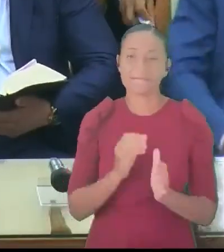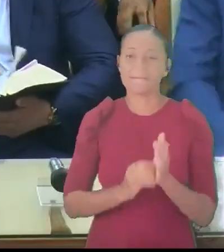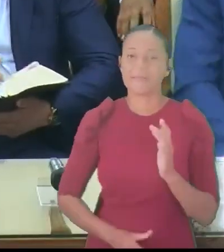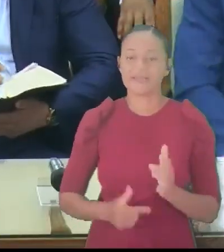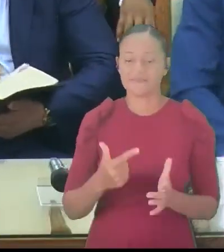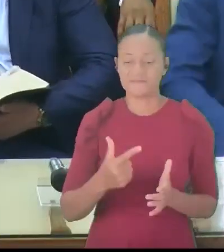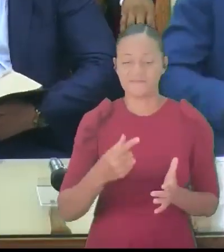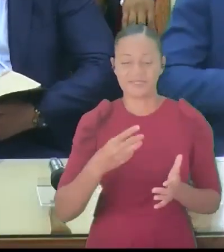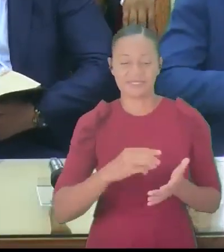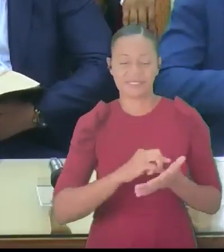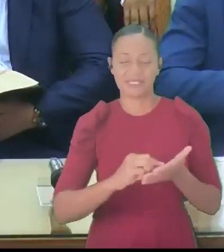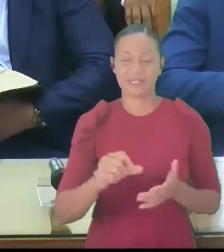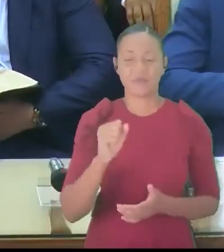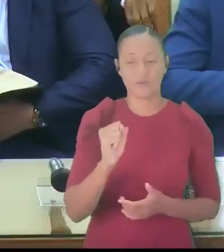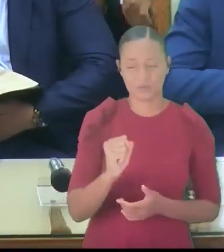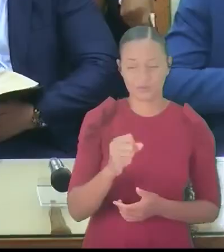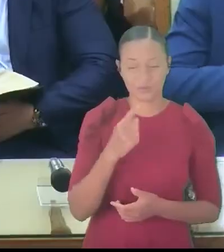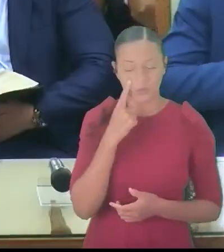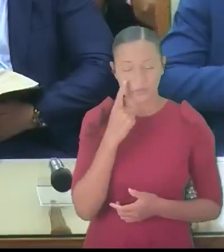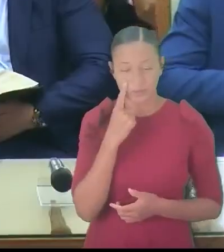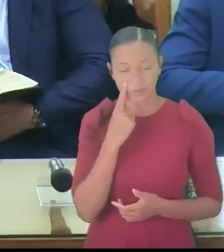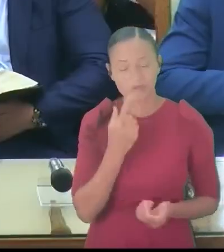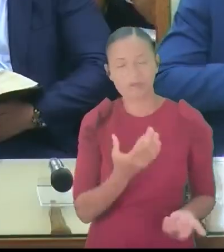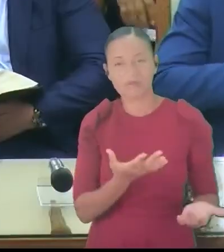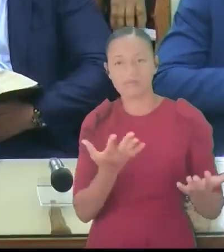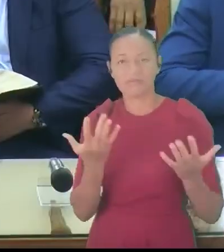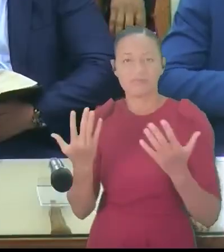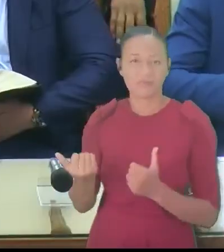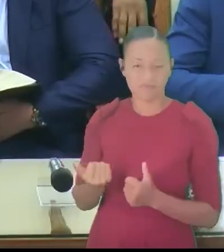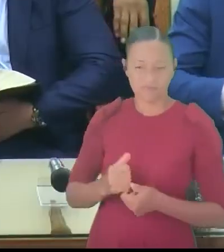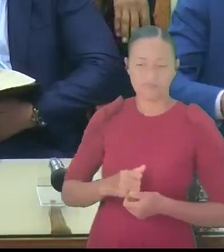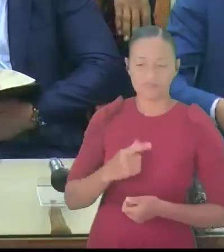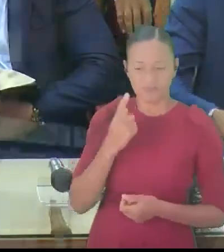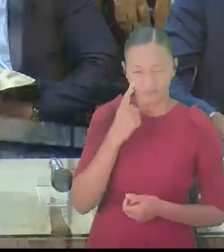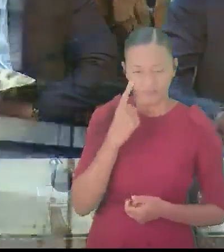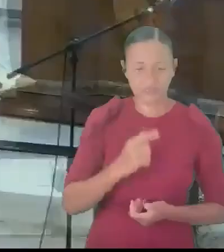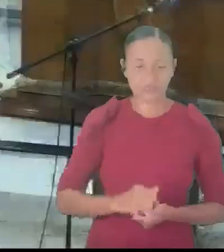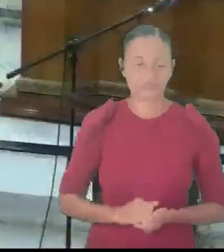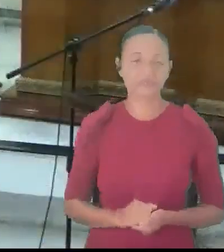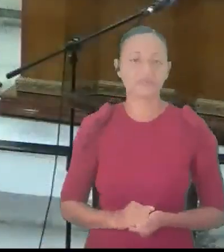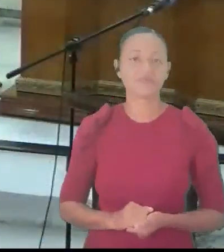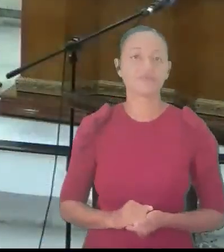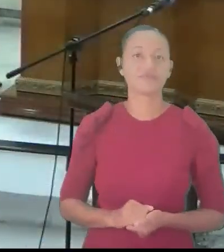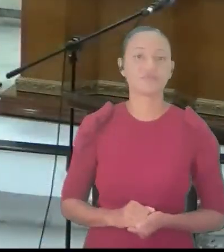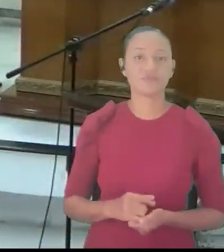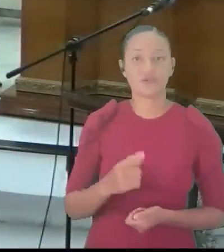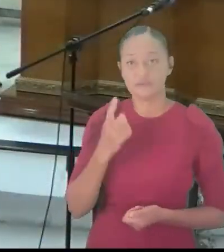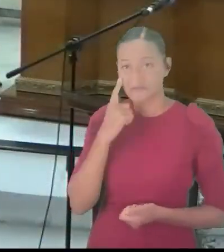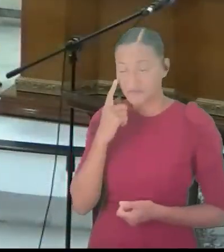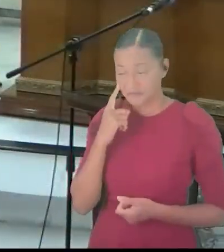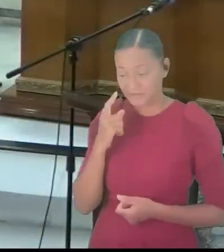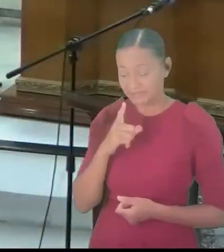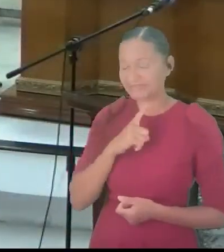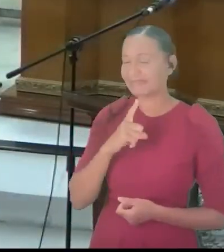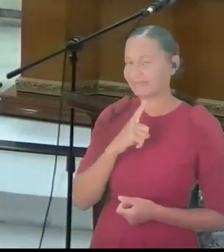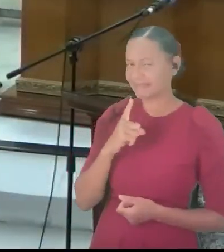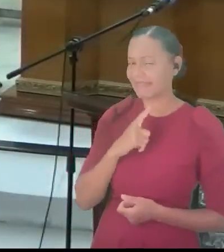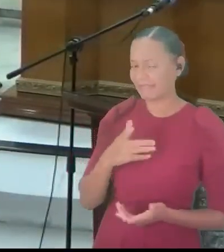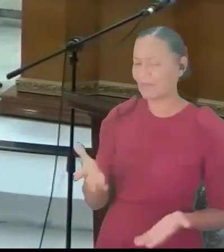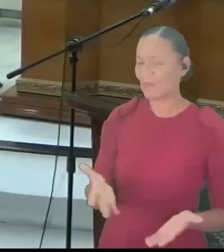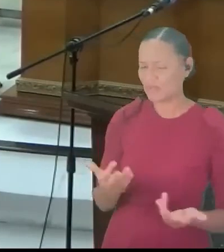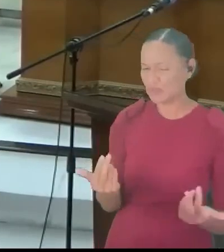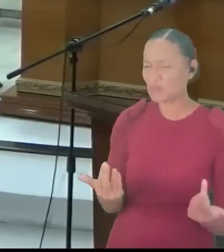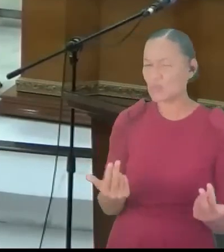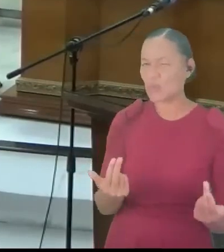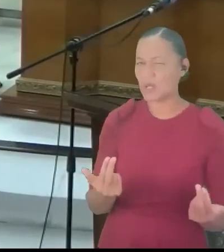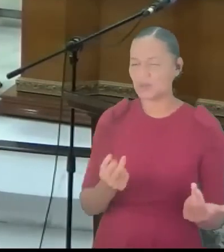eram os saduceus. Vê se esse povo voltou a aparecer hoje em dia. Vê se esse povo voltou a aparecer. Os saduceus modernos, por